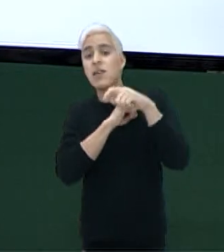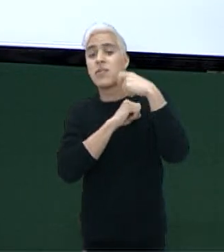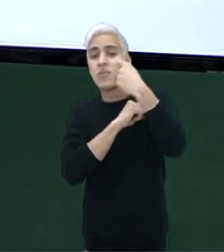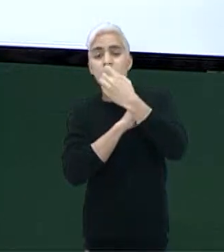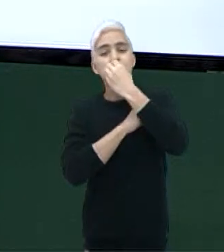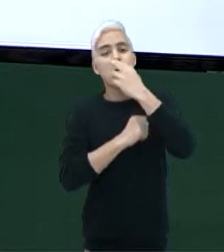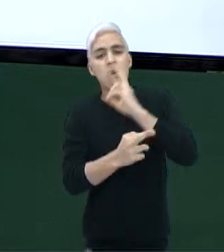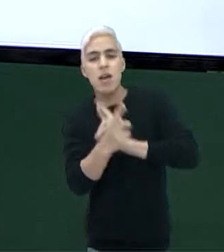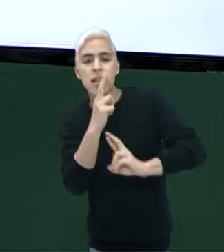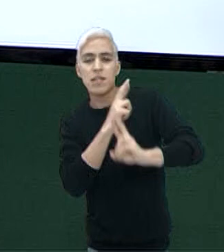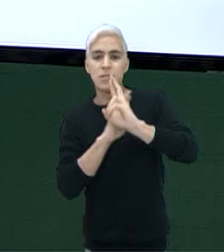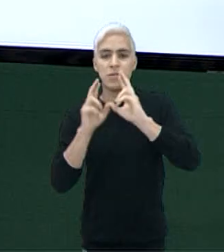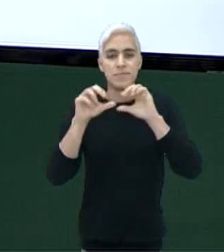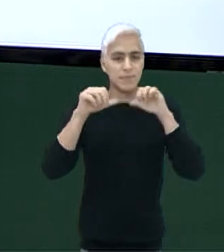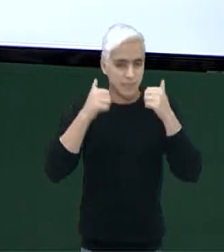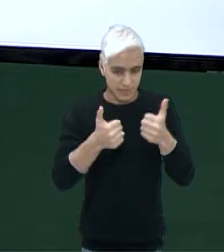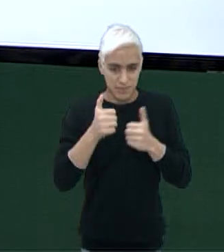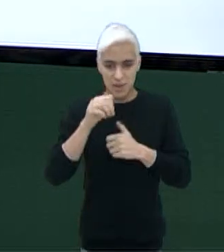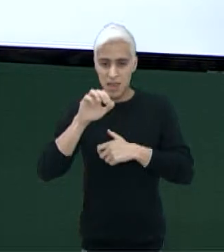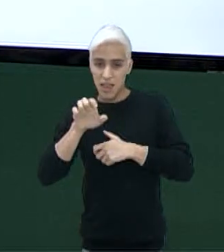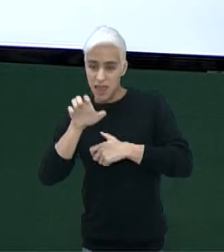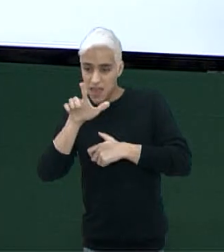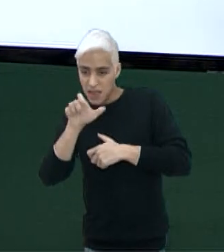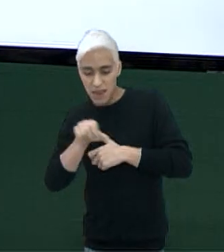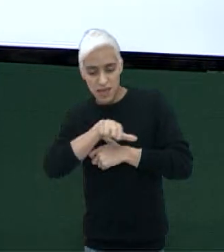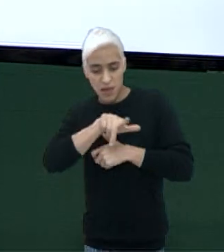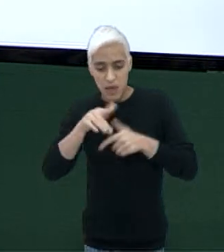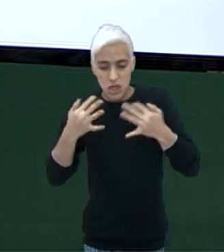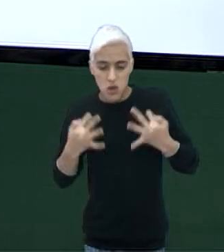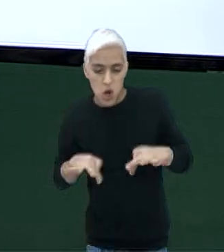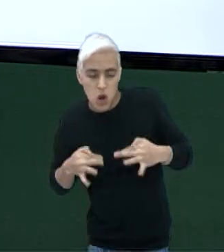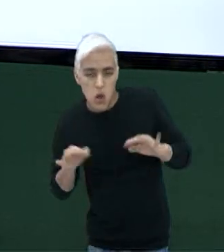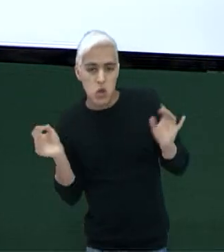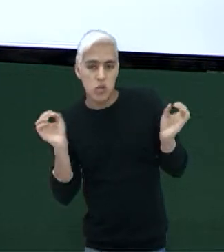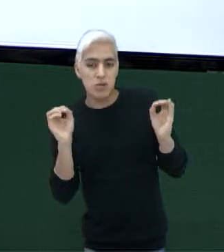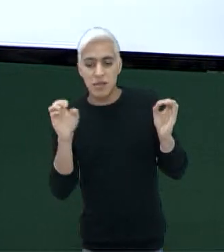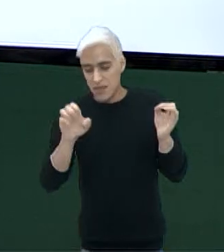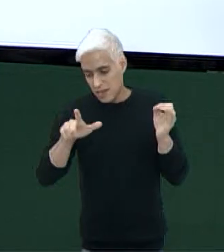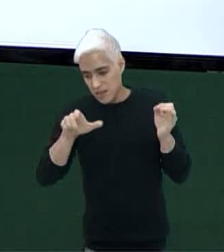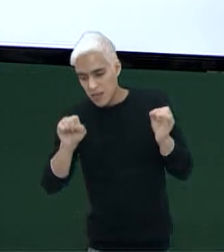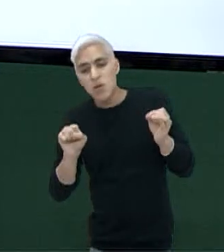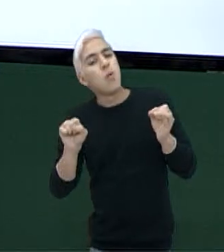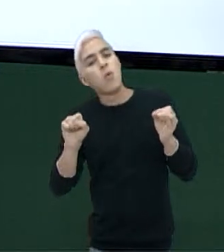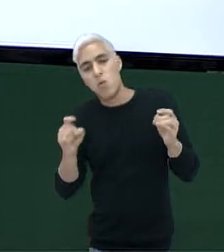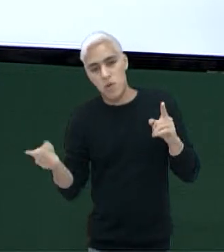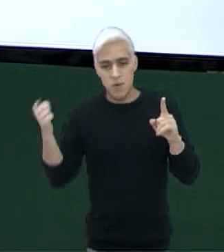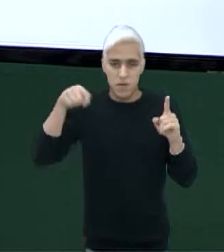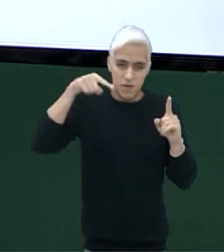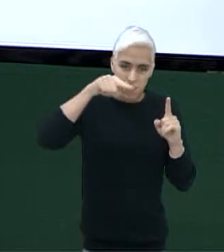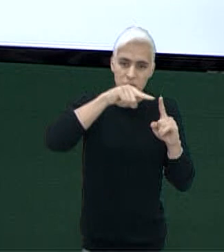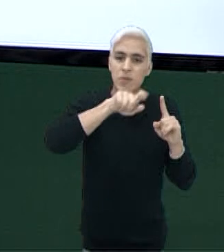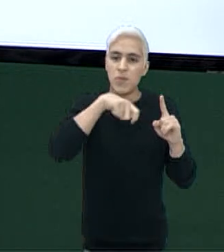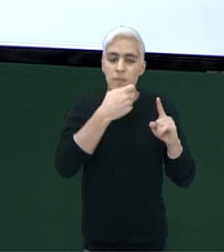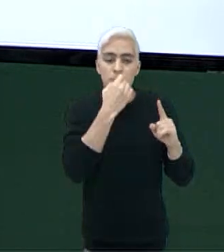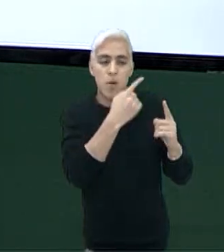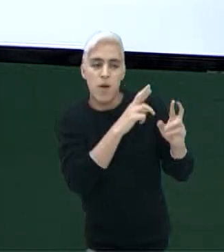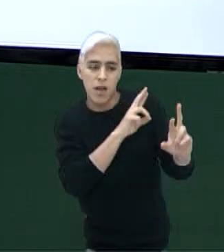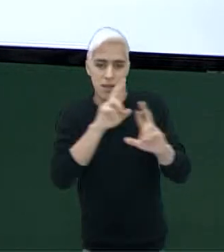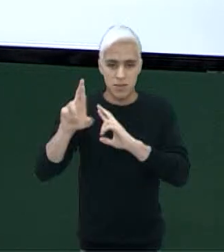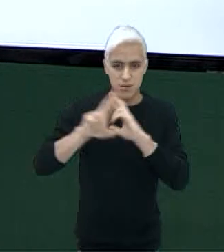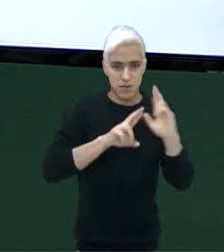cima. De novo, eles não são dolorosos, eles se referem de novo a bons relacionamentos, tá